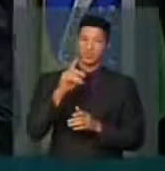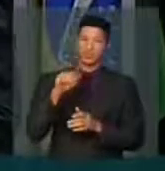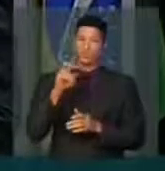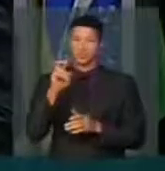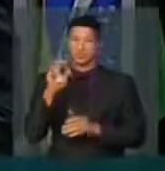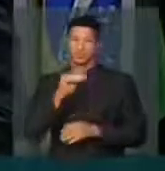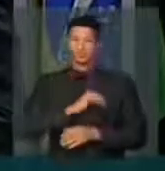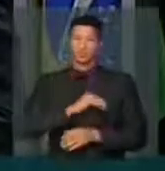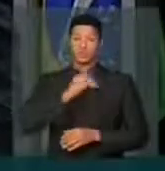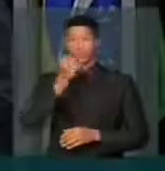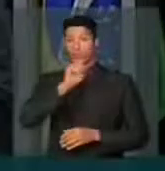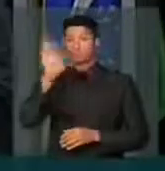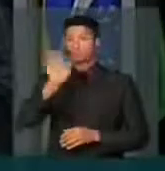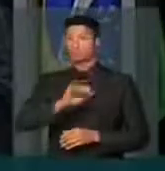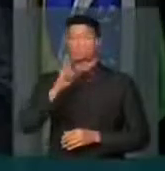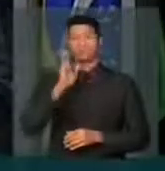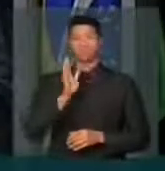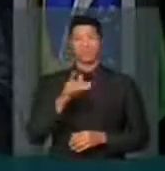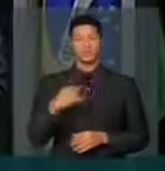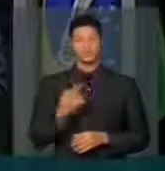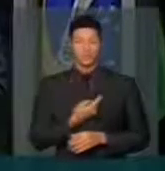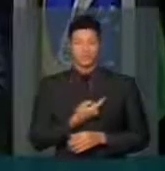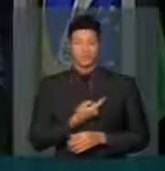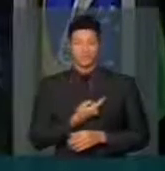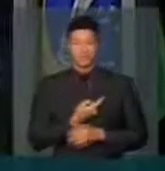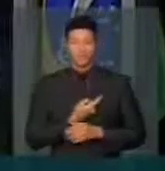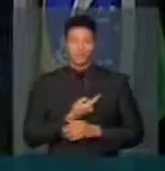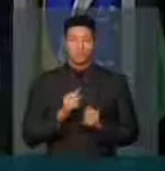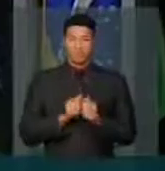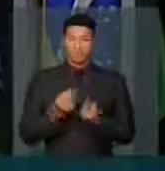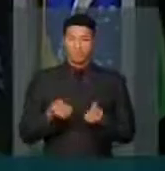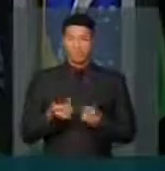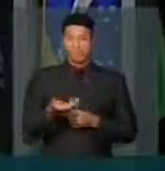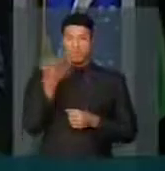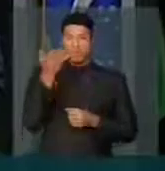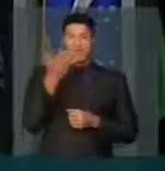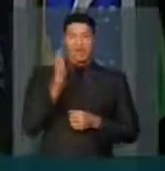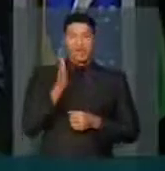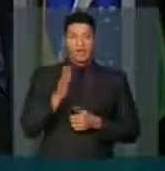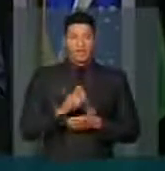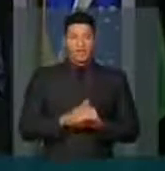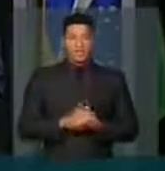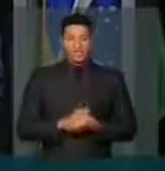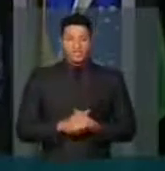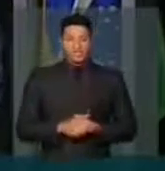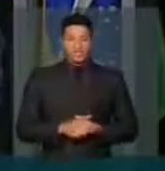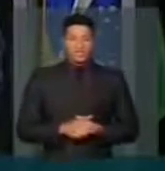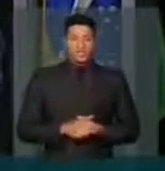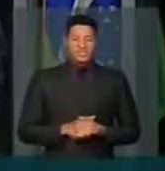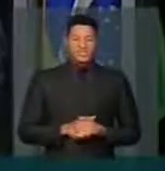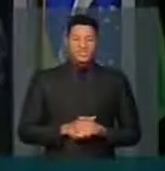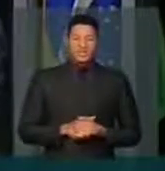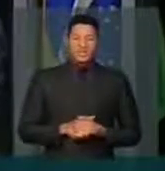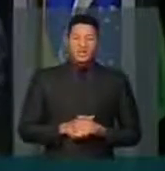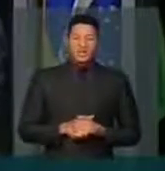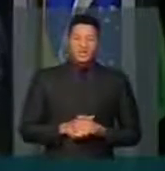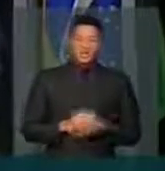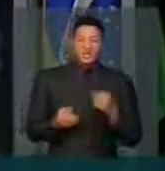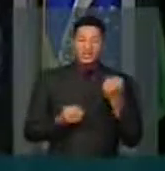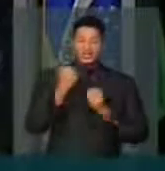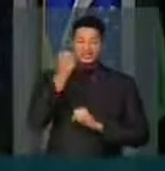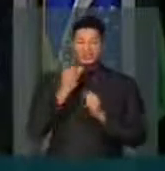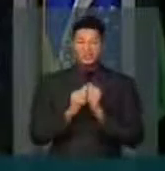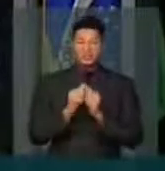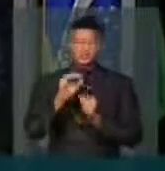em 8% já. Nós estamos com a inflação saindo das fábricas com